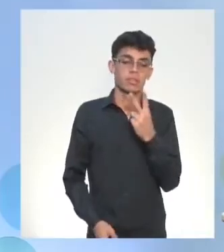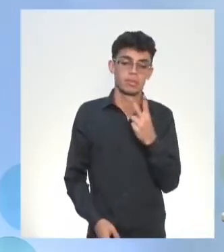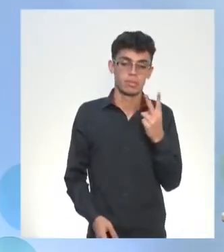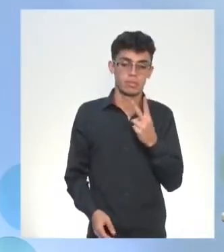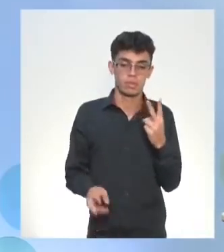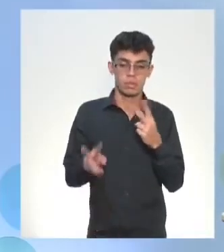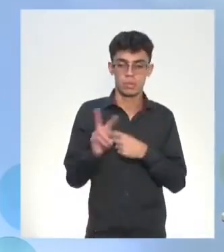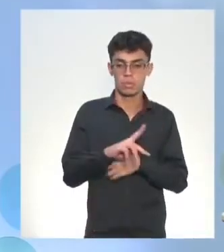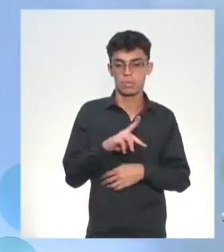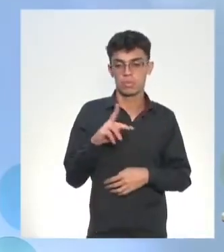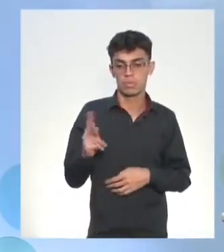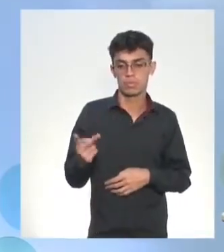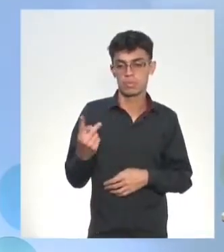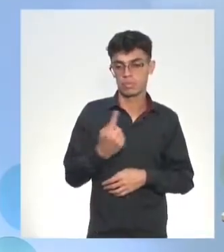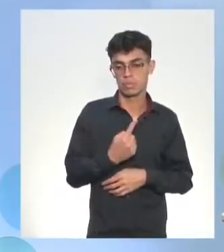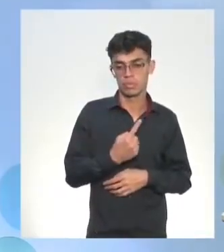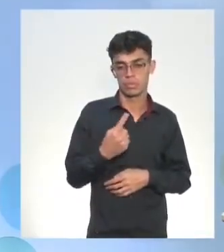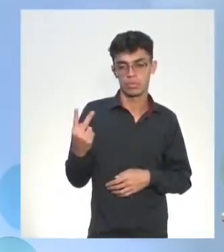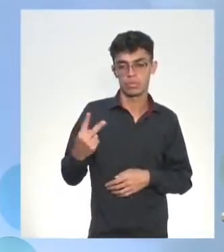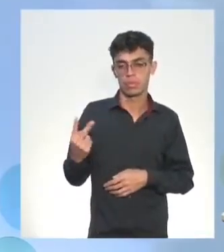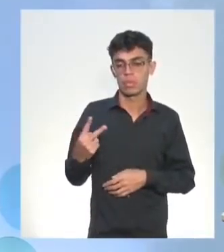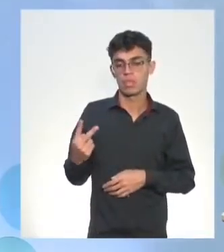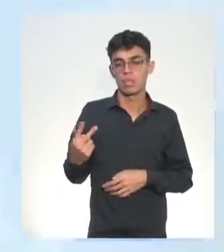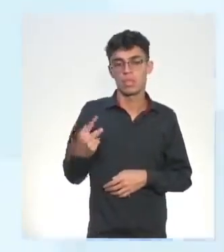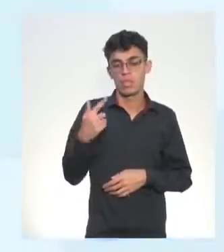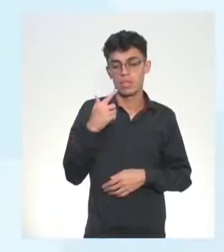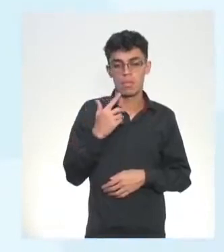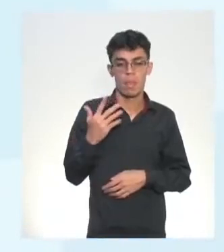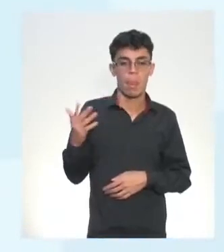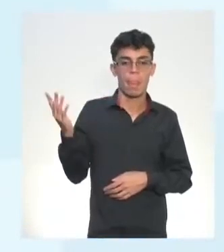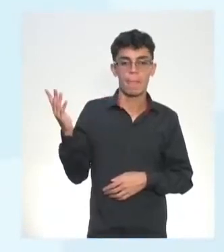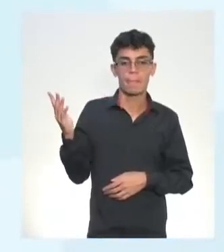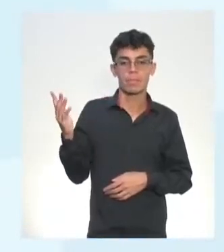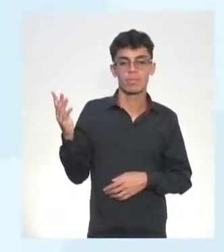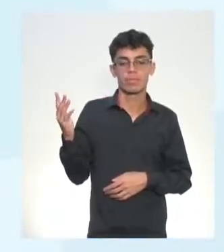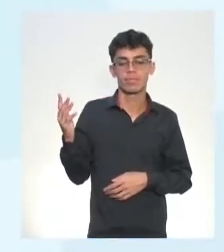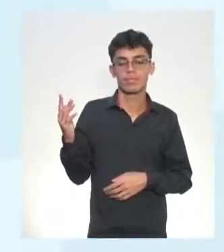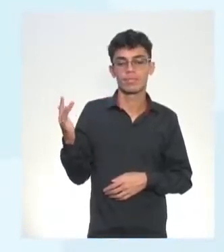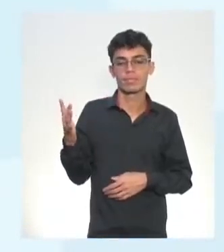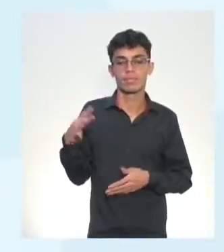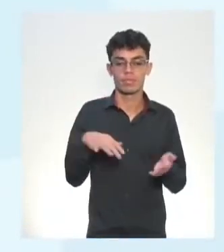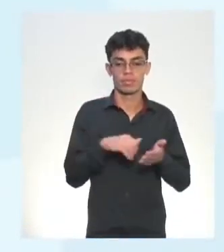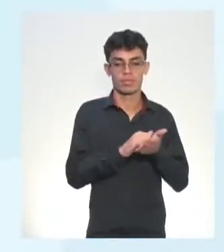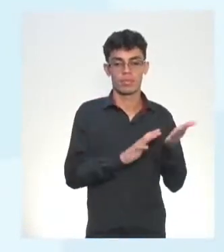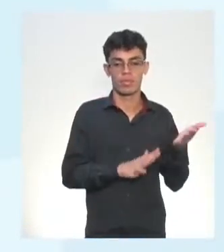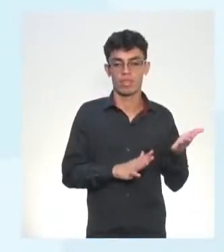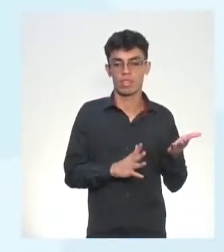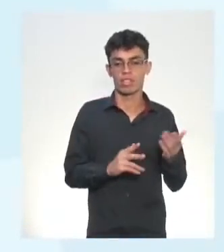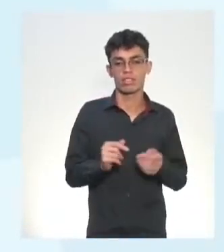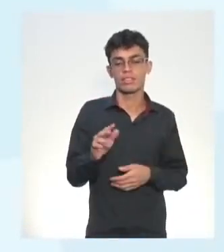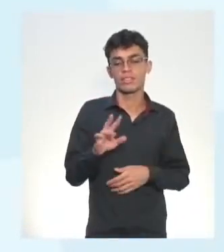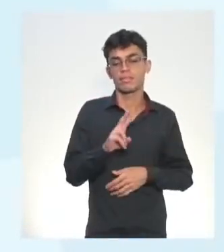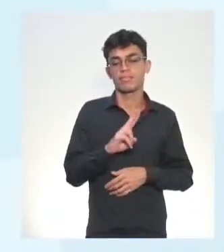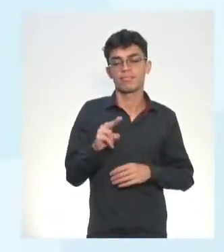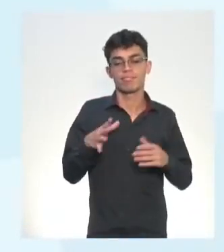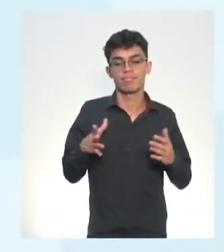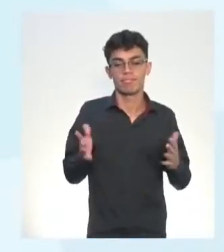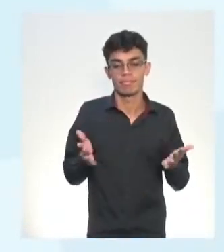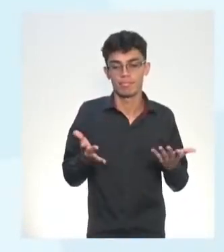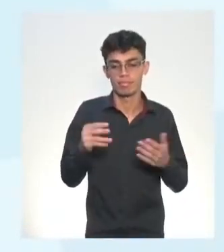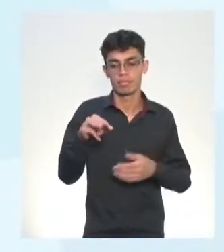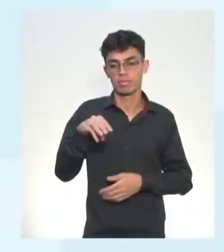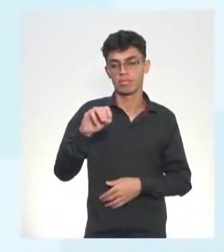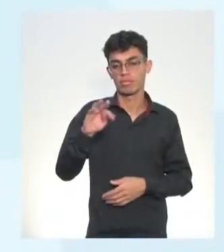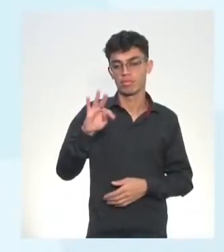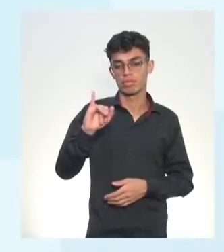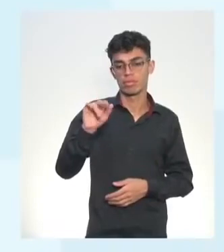sequências. Beleza? Então, tem na telinha, por favor. Coloquei esse exercício, eu chamei de motivação, porque